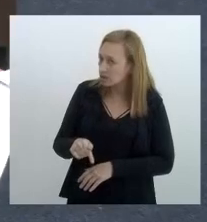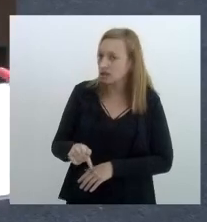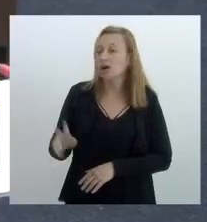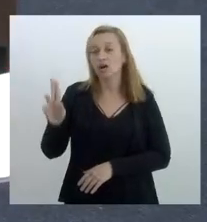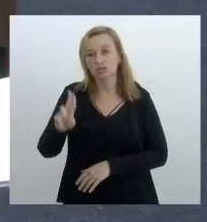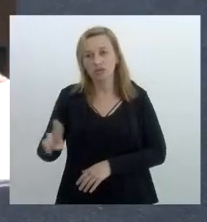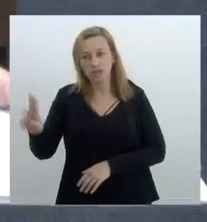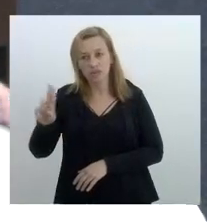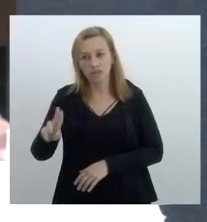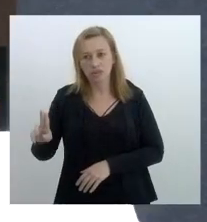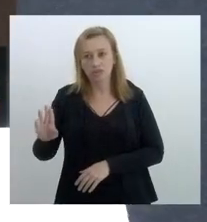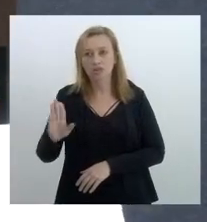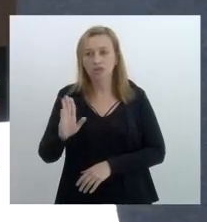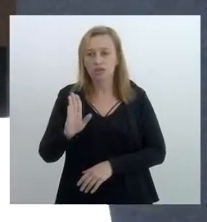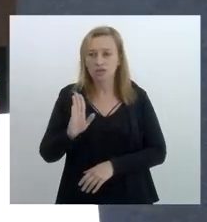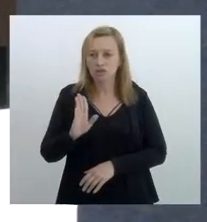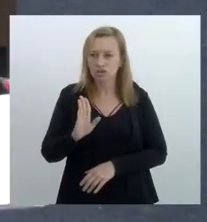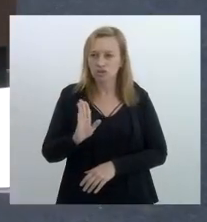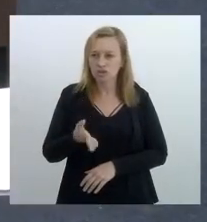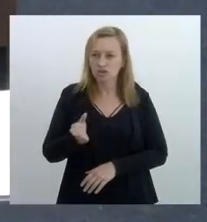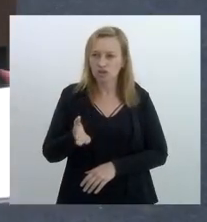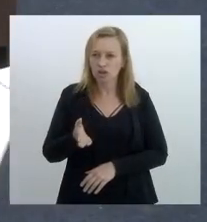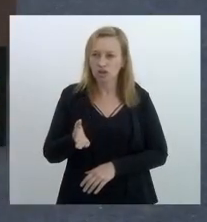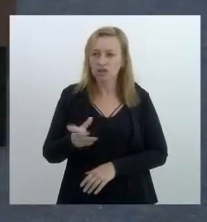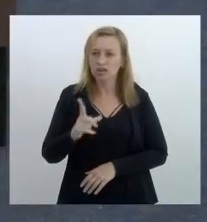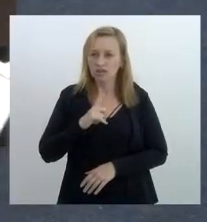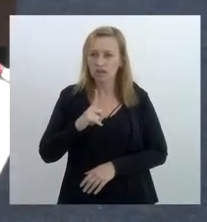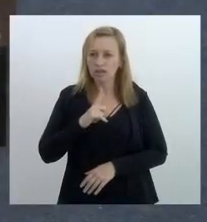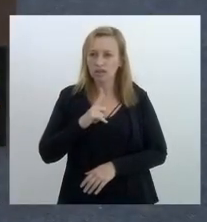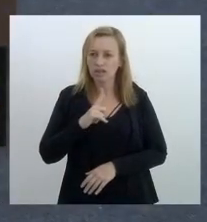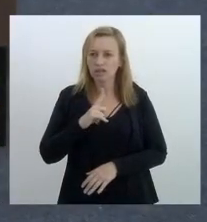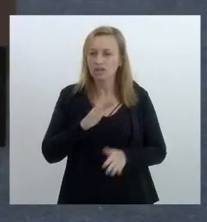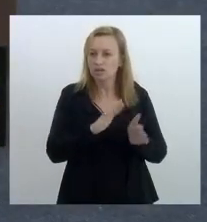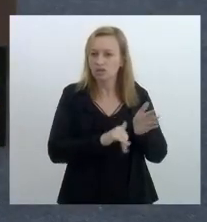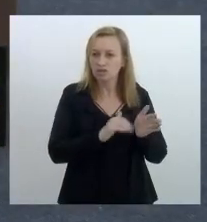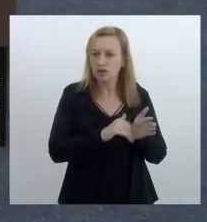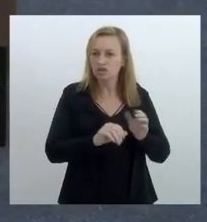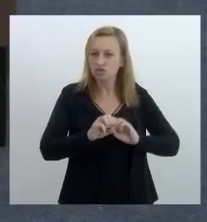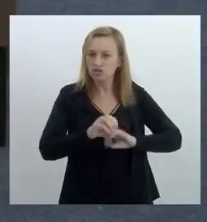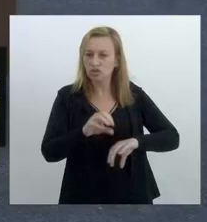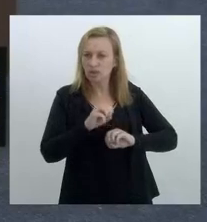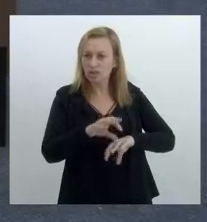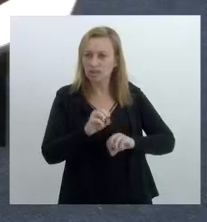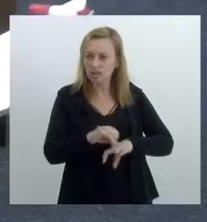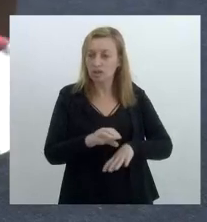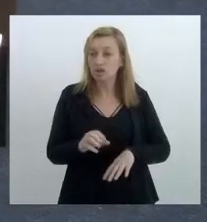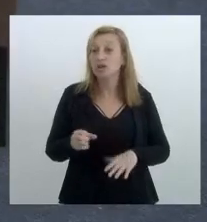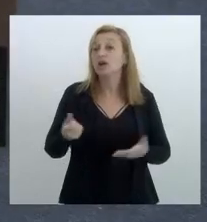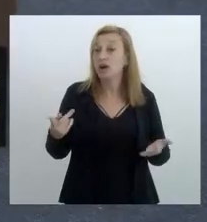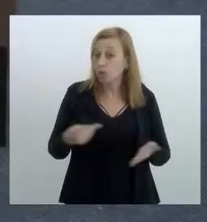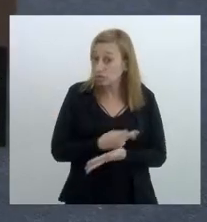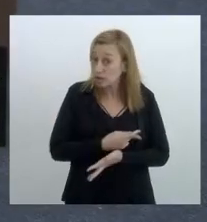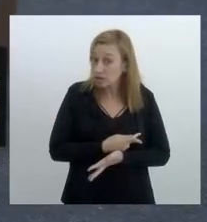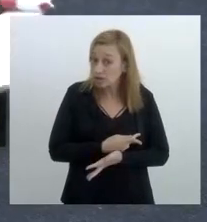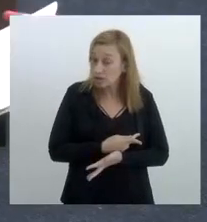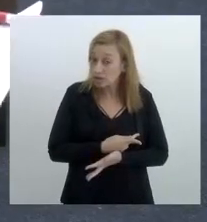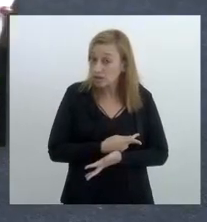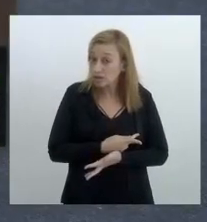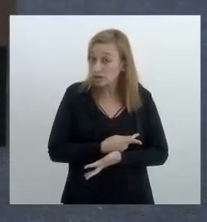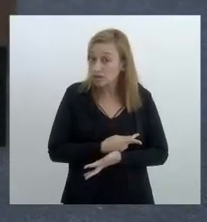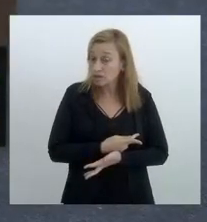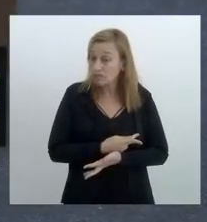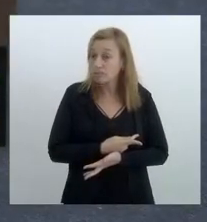as universidades já têm seu teto, que é o teto da educação. Só que o que acontece?